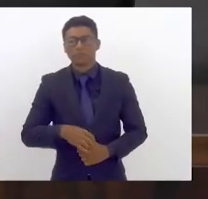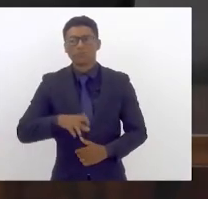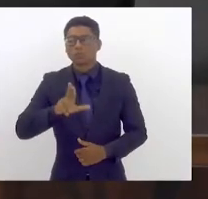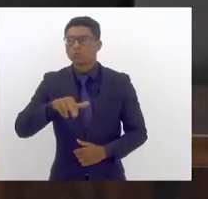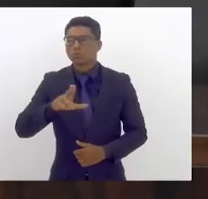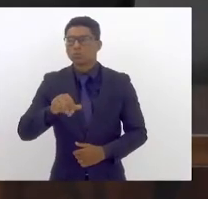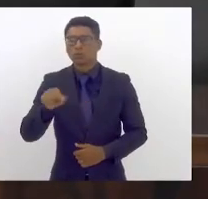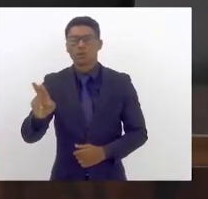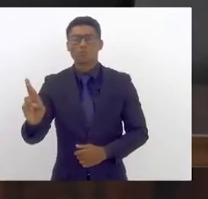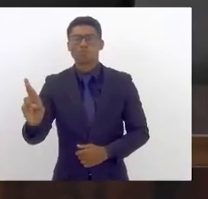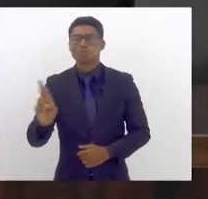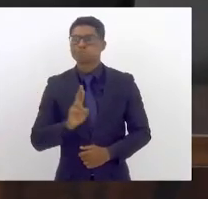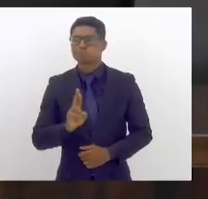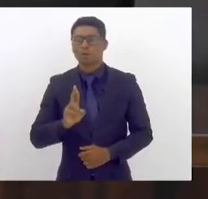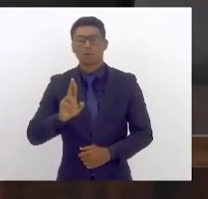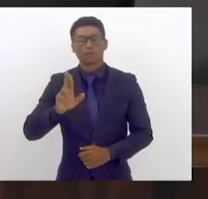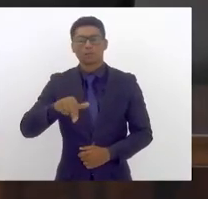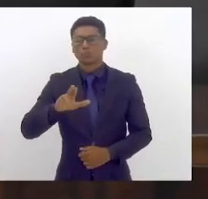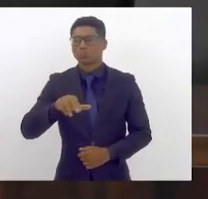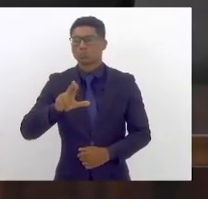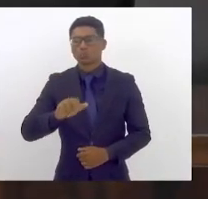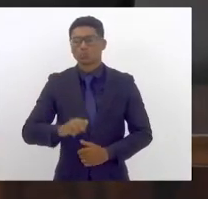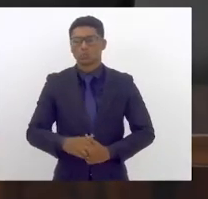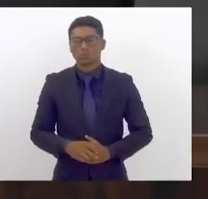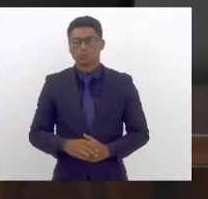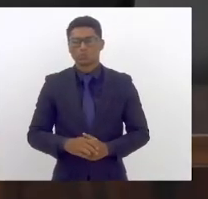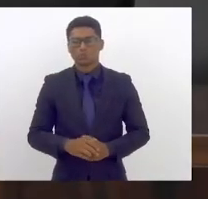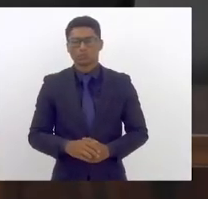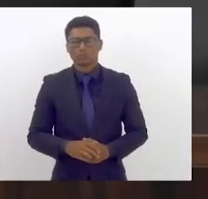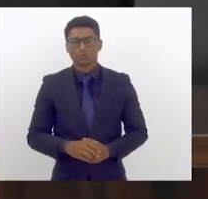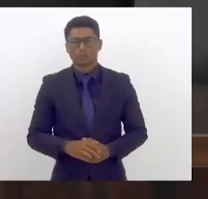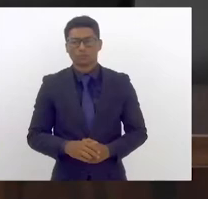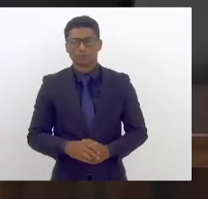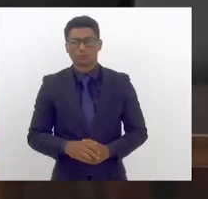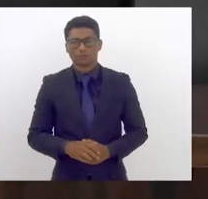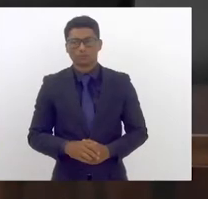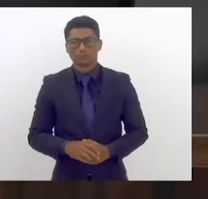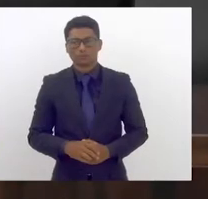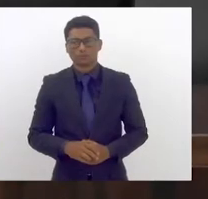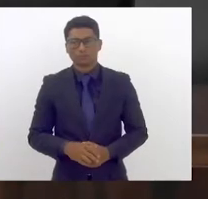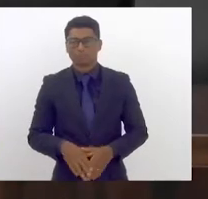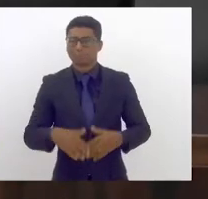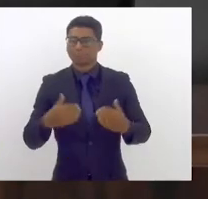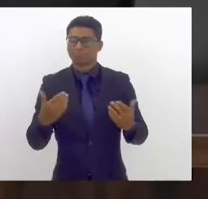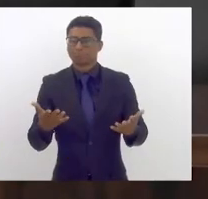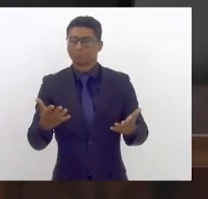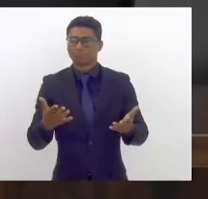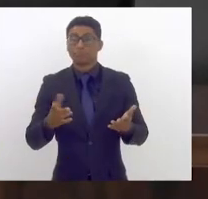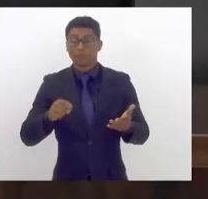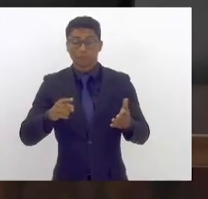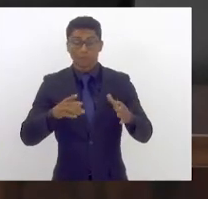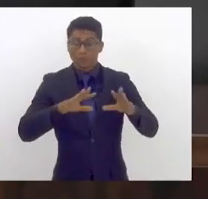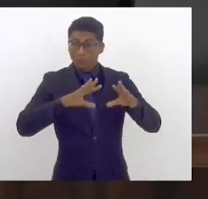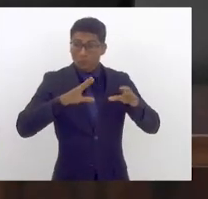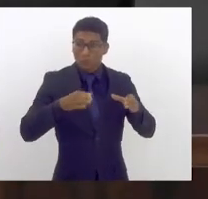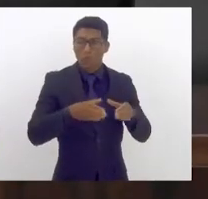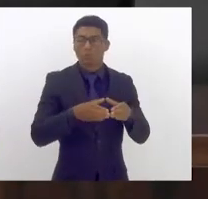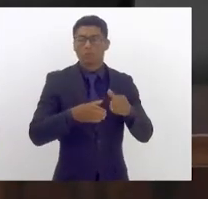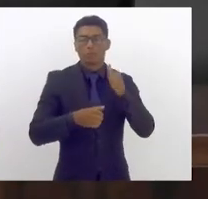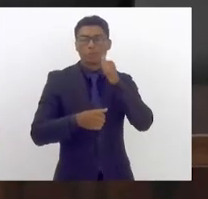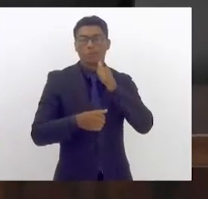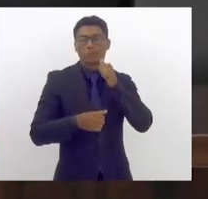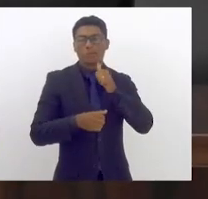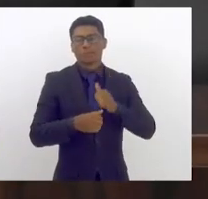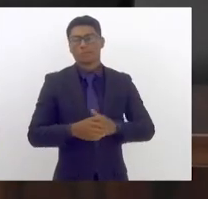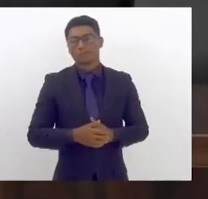obtivemos uma resposta e isso foi a bancada feminina não foi a